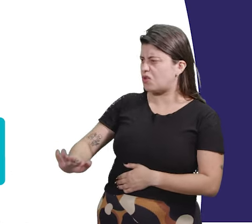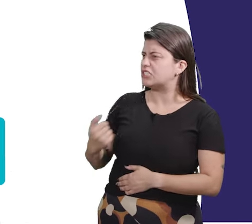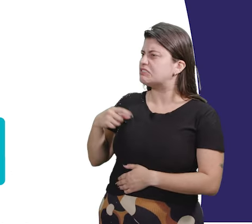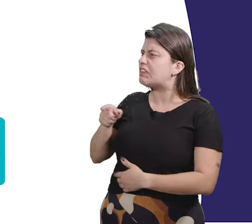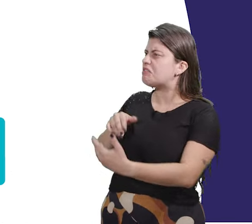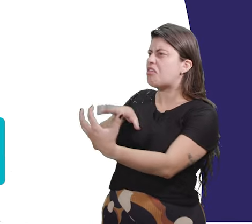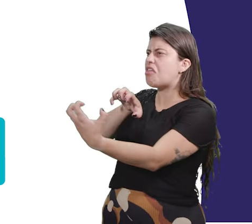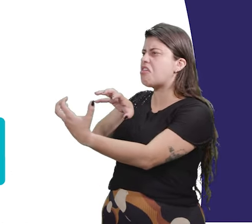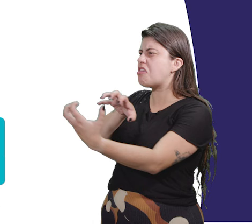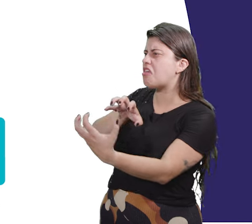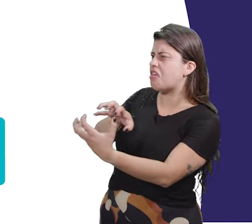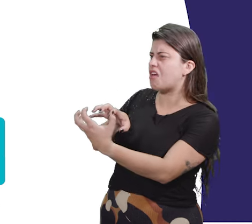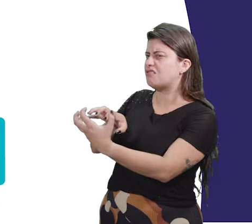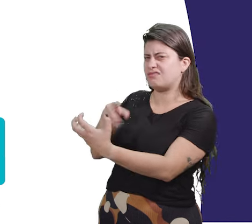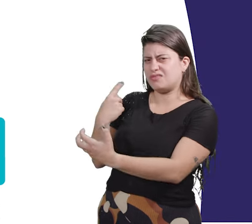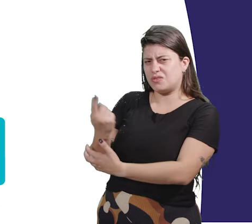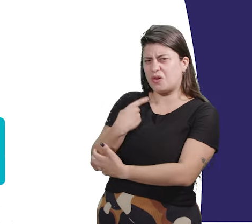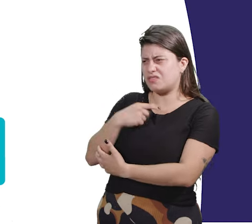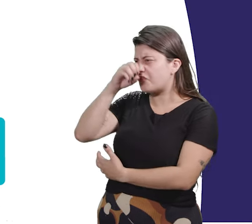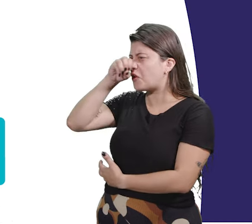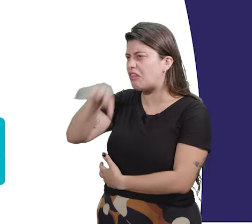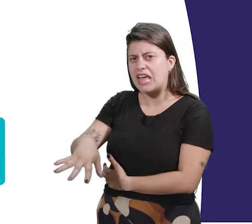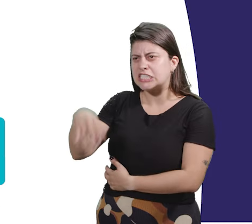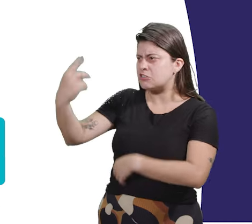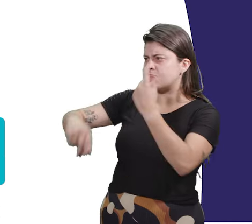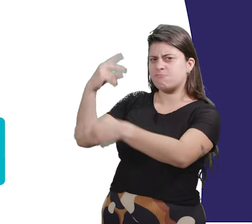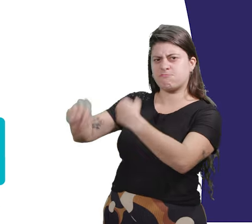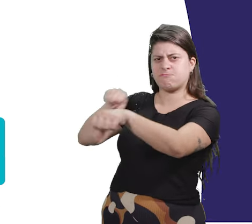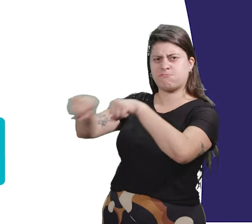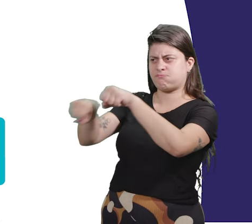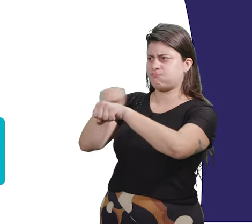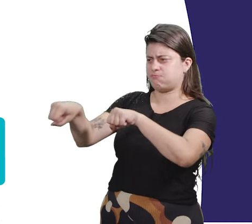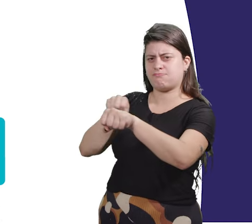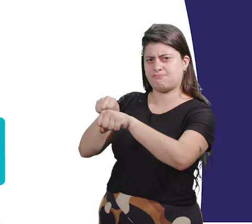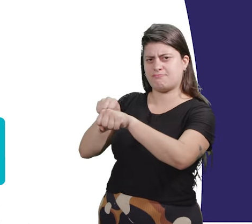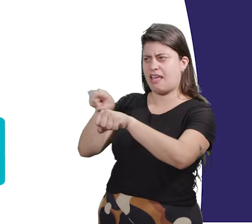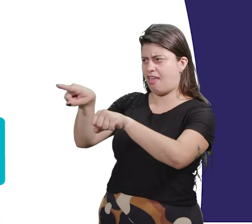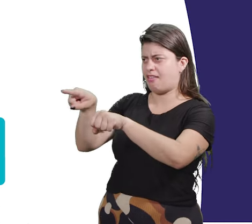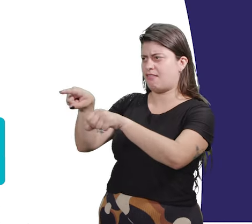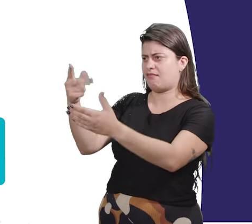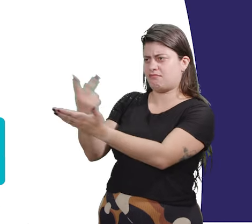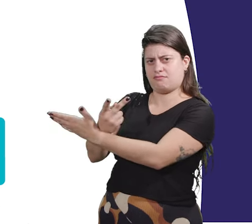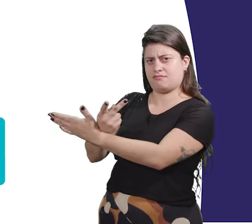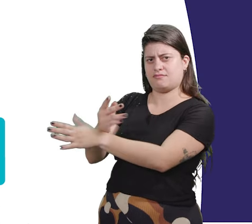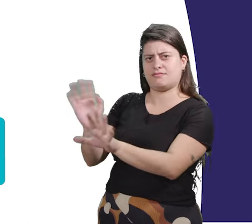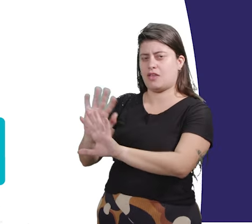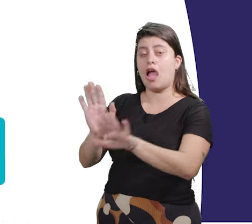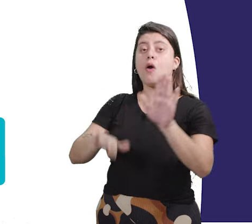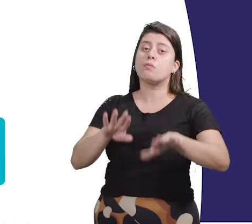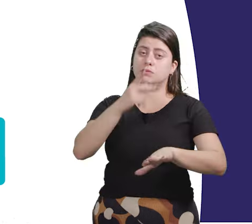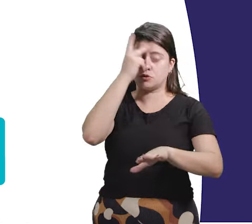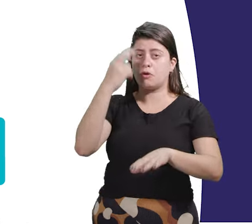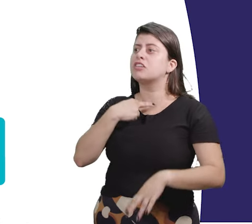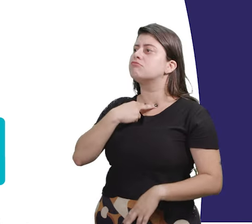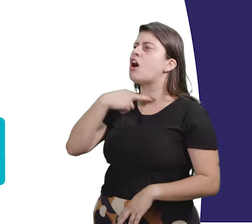é a gente agir de forma violenta com a pessoa, né? Para corrigir a pessoa. Algumas pessoas podem até subir o tom de voz, mas não é